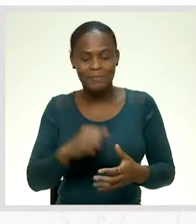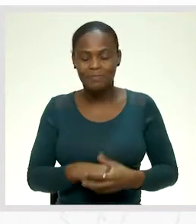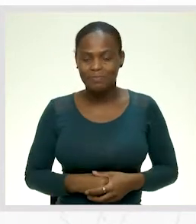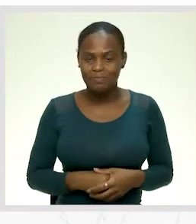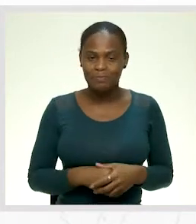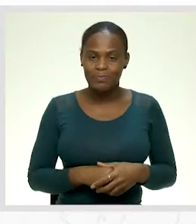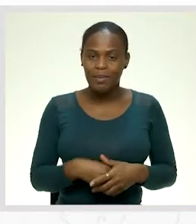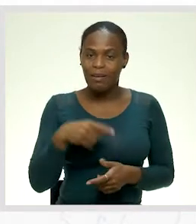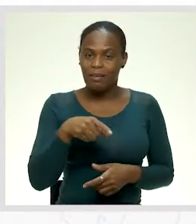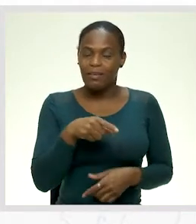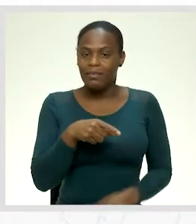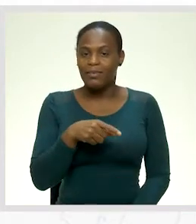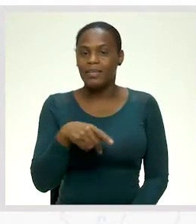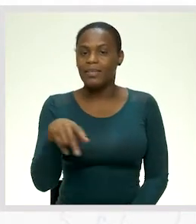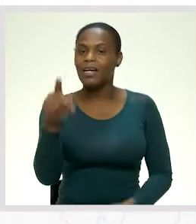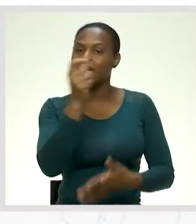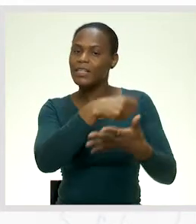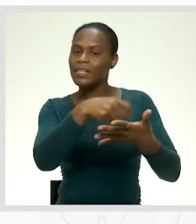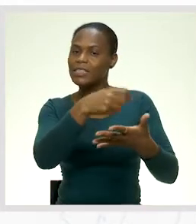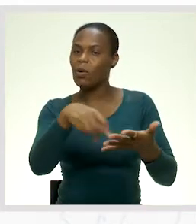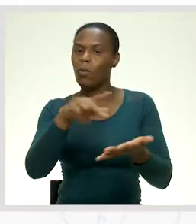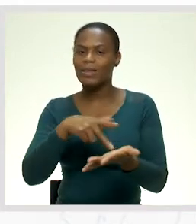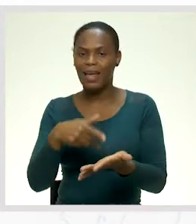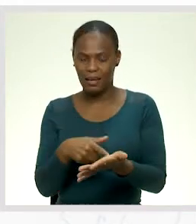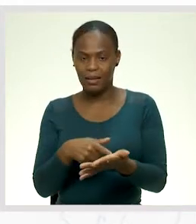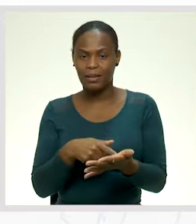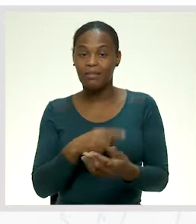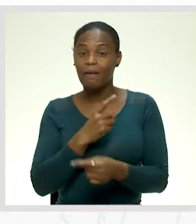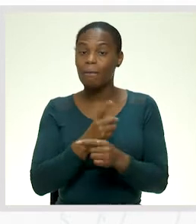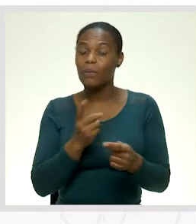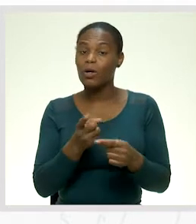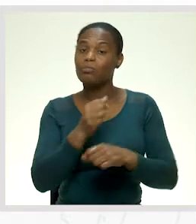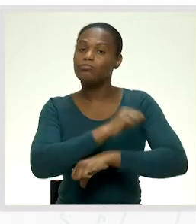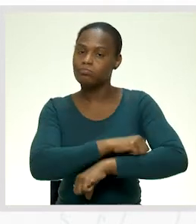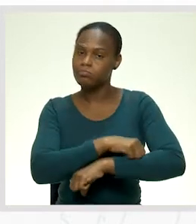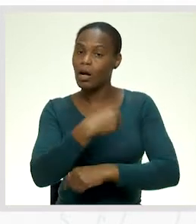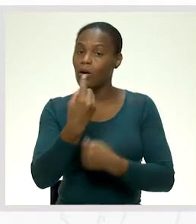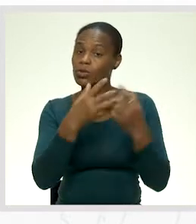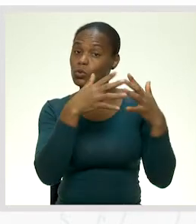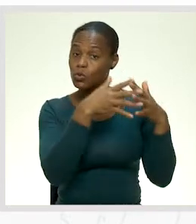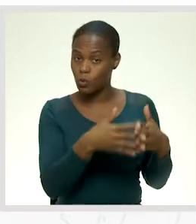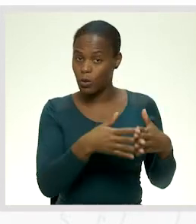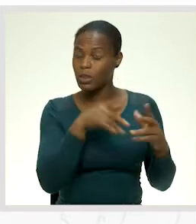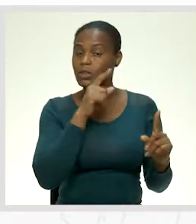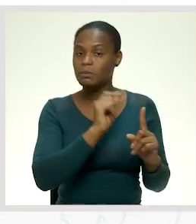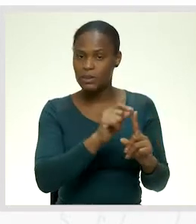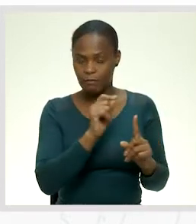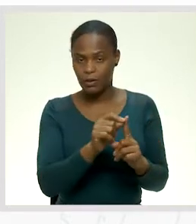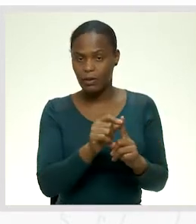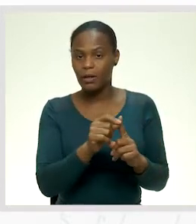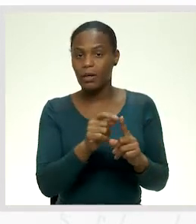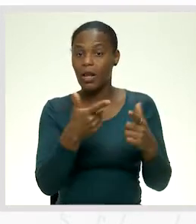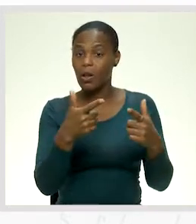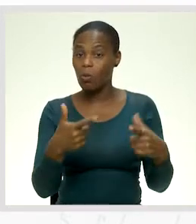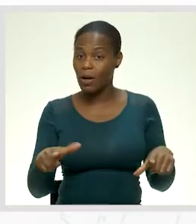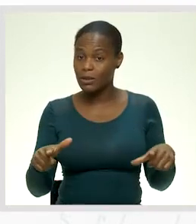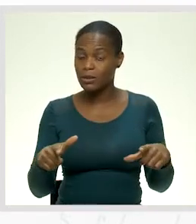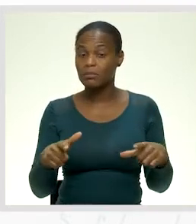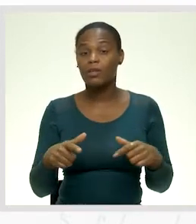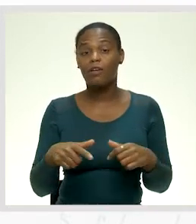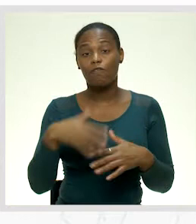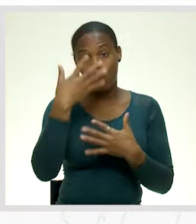uma redação técnica, uma vez que obedece a uma estrutura específica, com linguagem formal, que